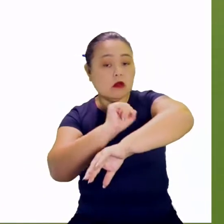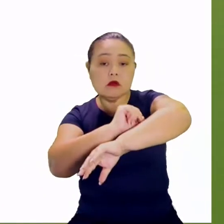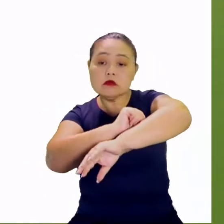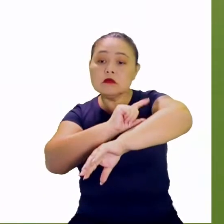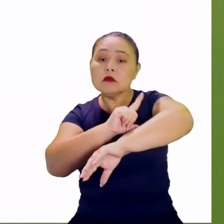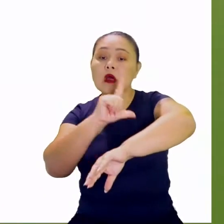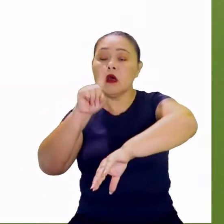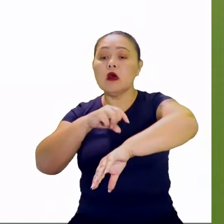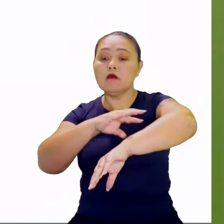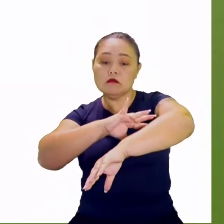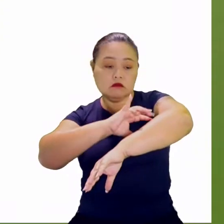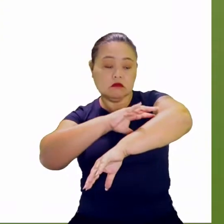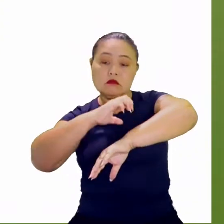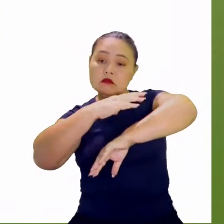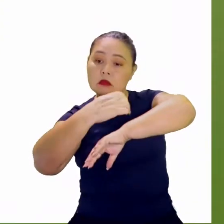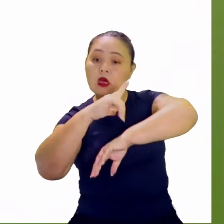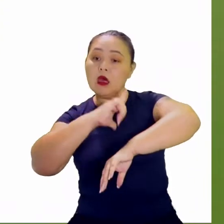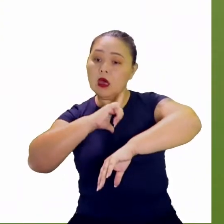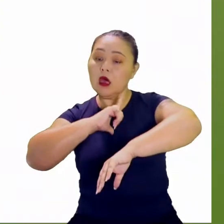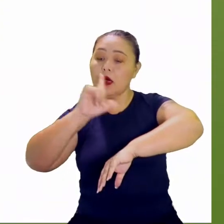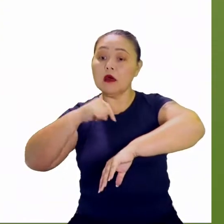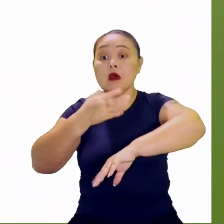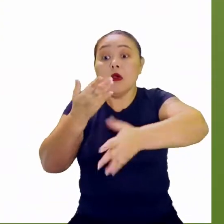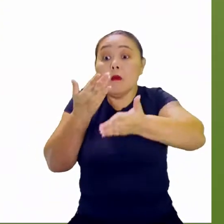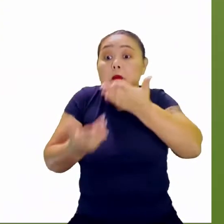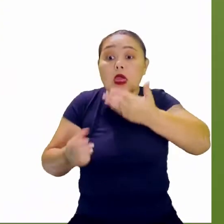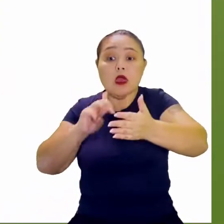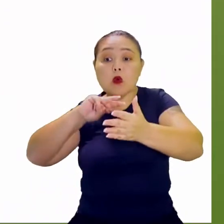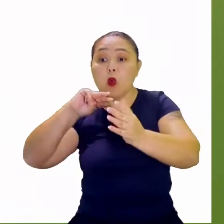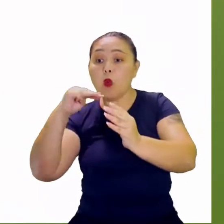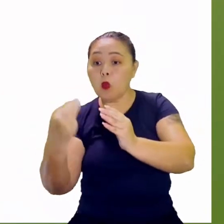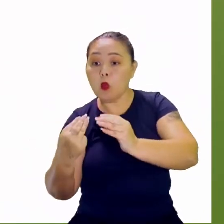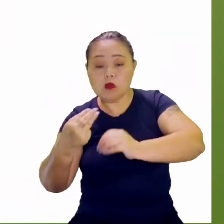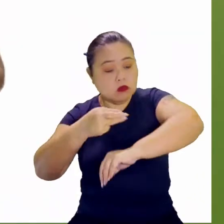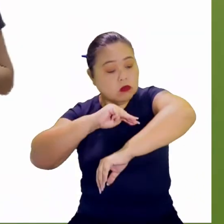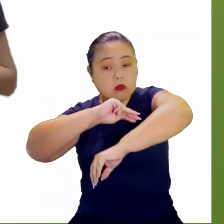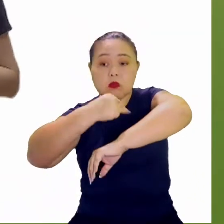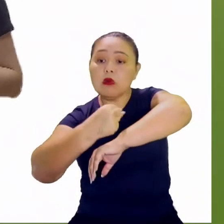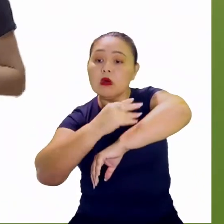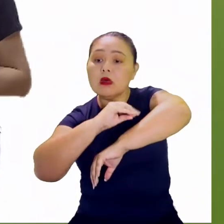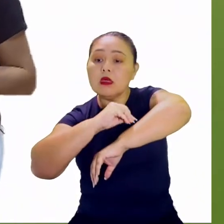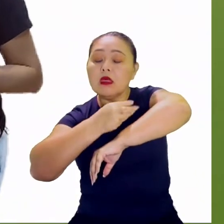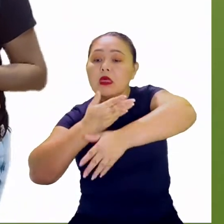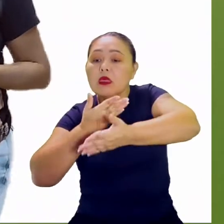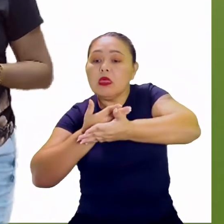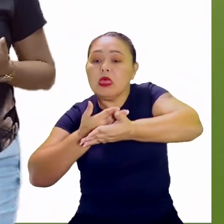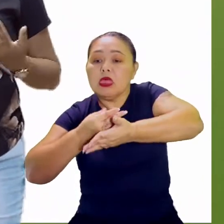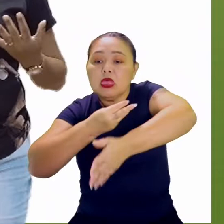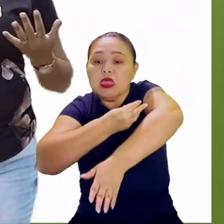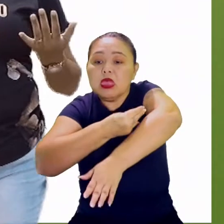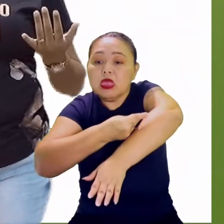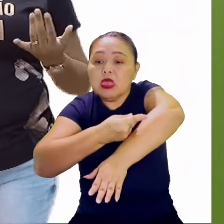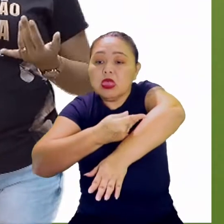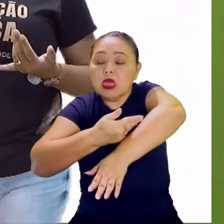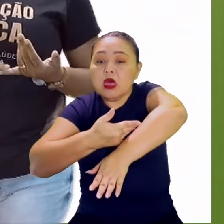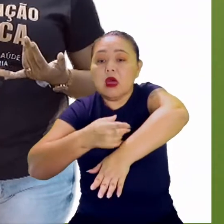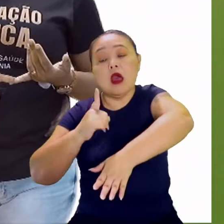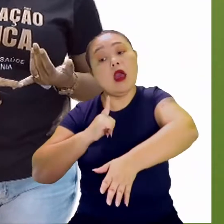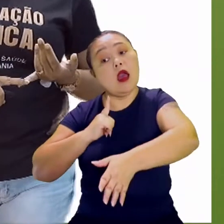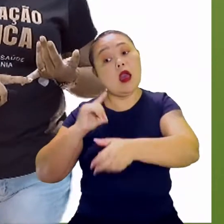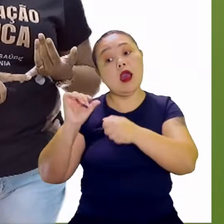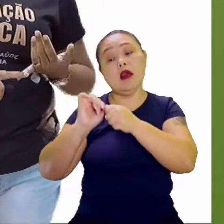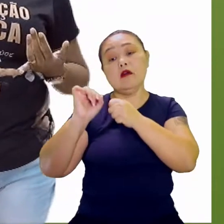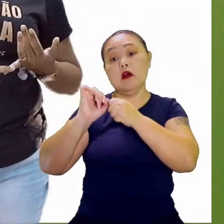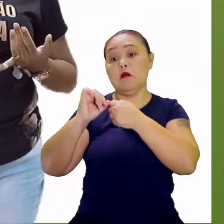é muito importante para mim. Se eu perco a minha massa muscular, que é o meu músculo, o que vai acontecer? Eu posso deixar de proteger